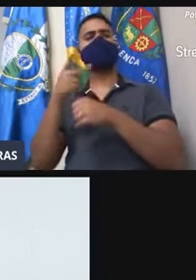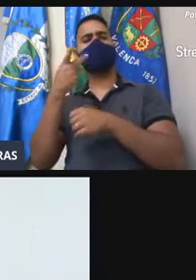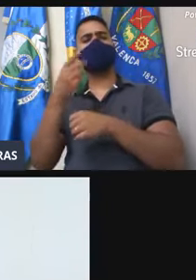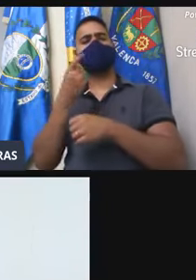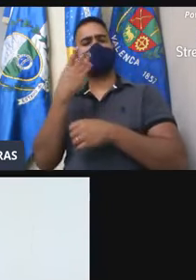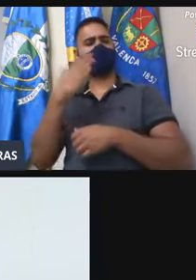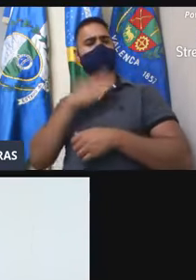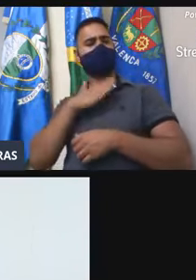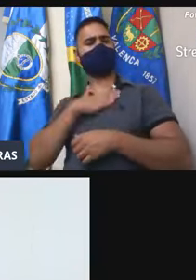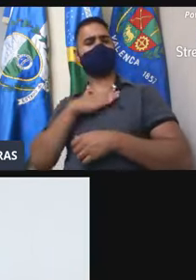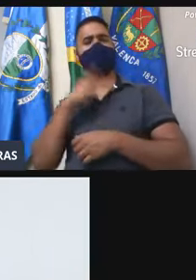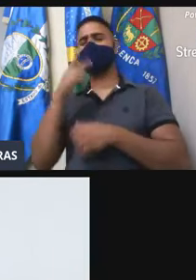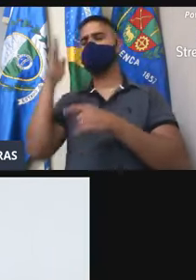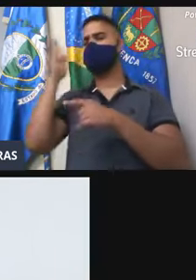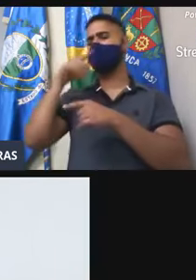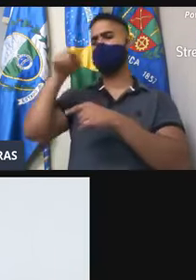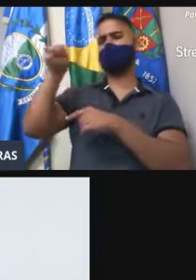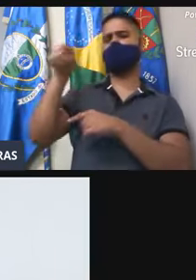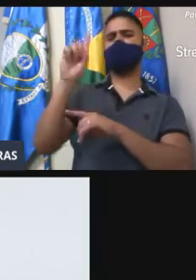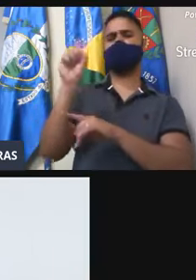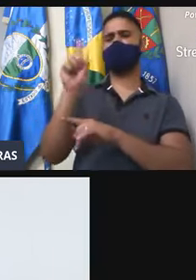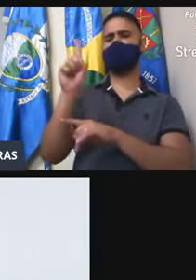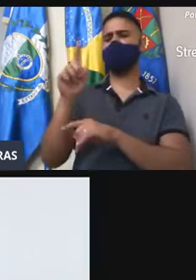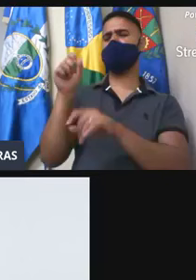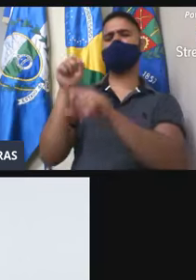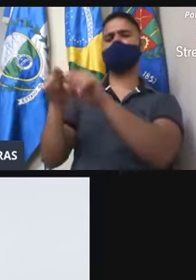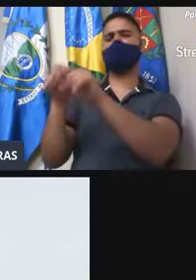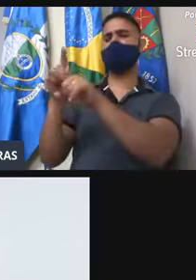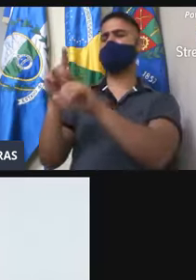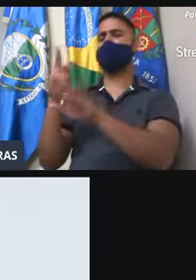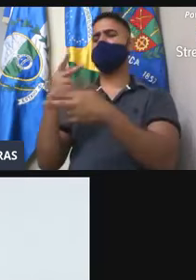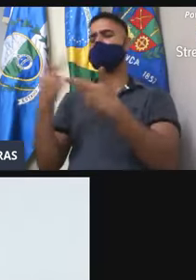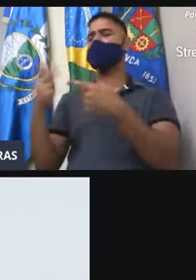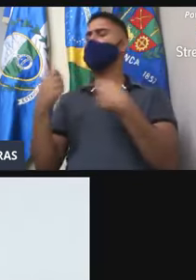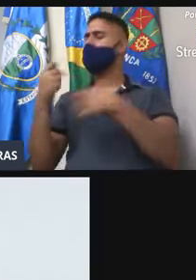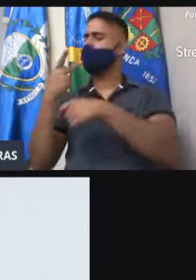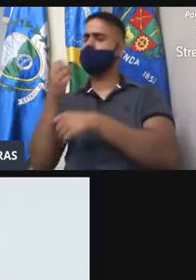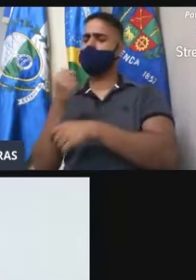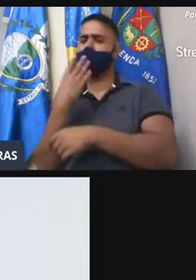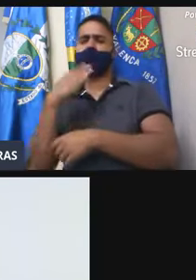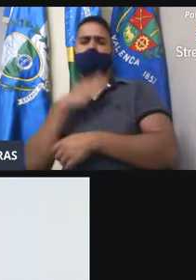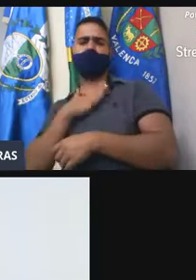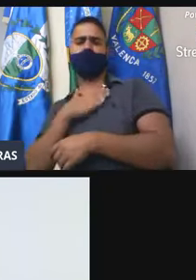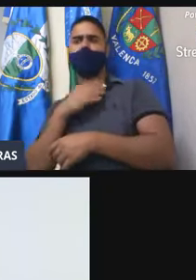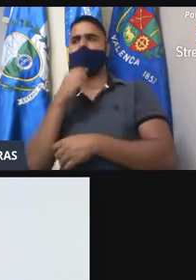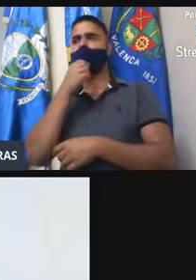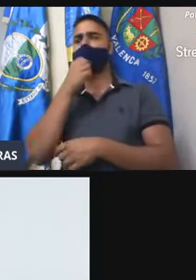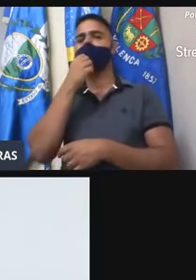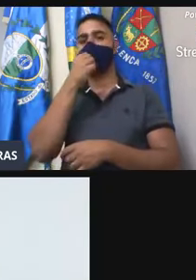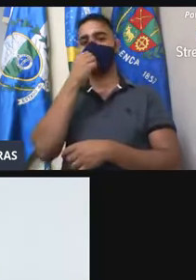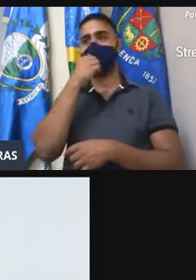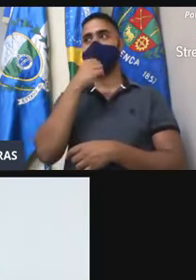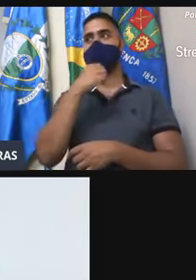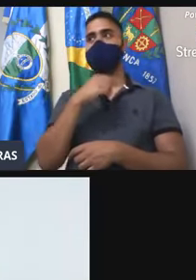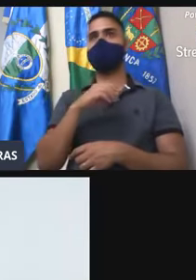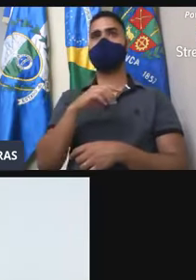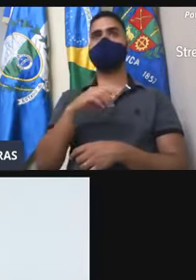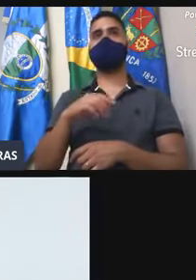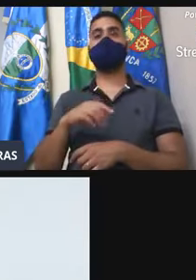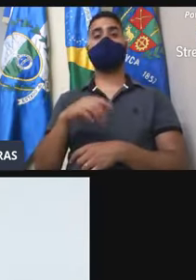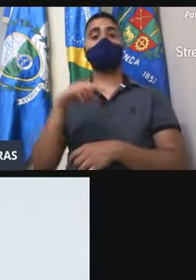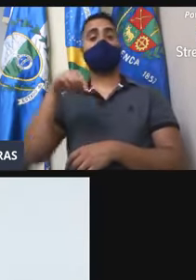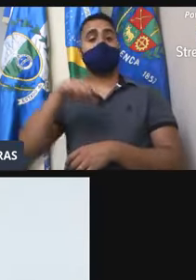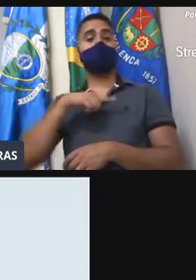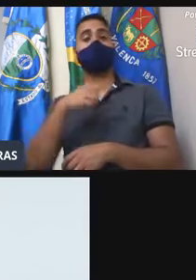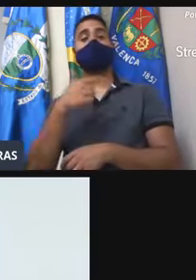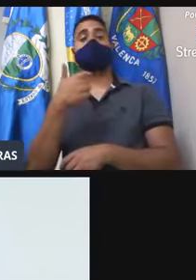mal de ninguém, não. Quando você fala mal do outro, você deixa de falar as suas virtudes. E não é possível, porque aqui tem 12 homens, 10 homens e